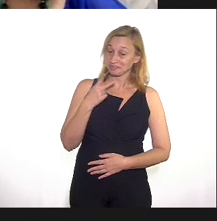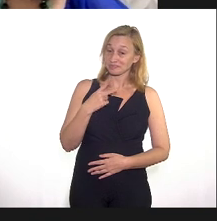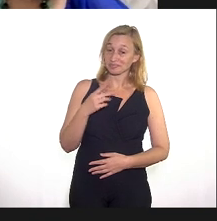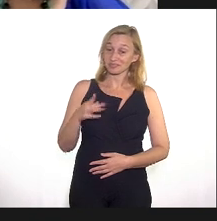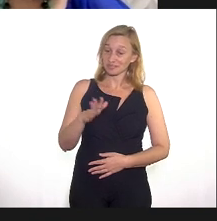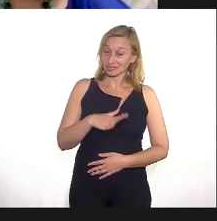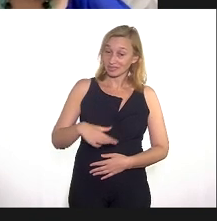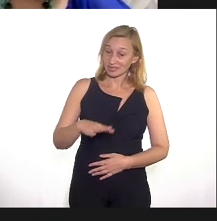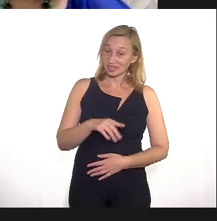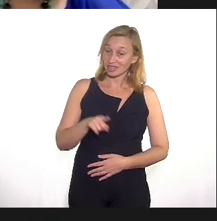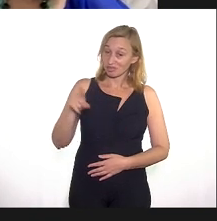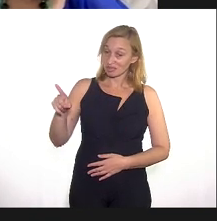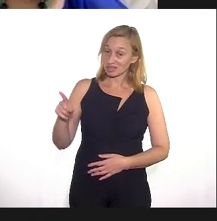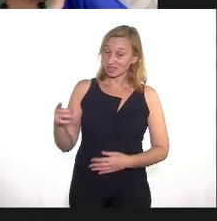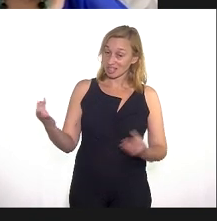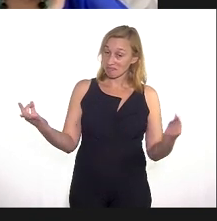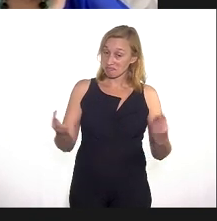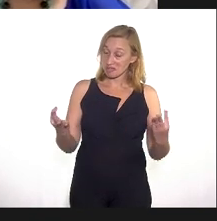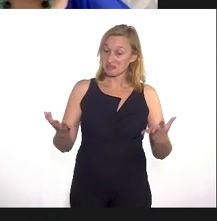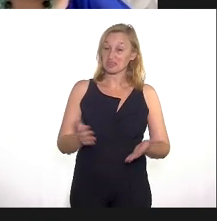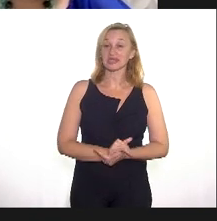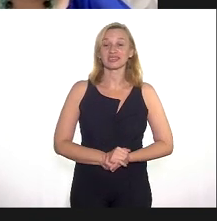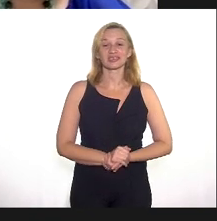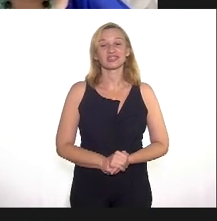área você é um craque.